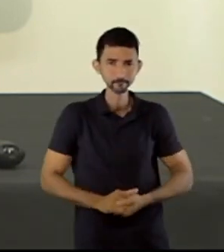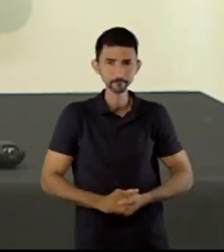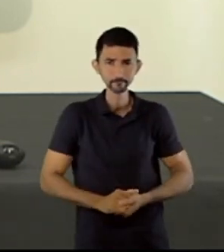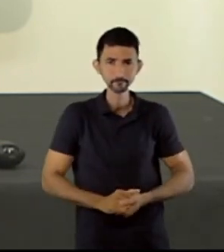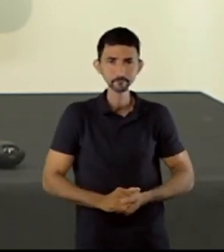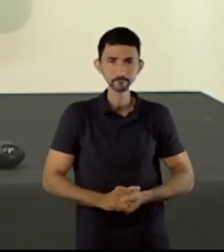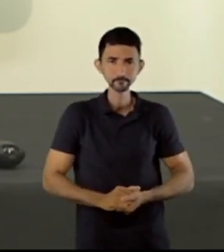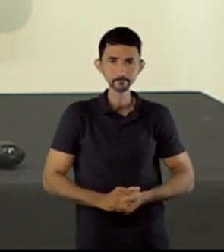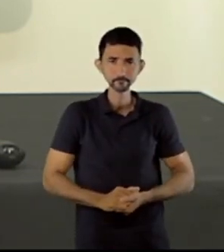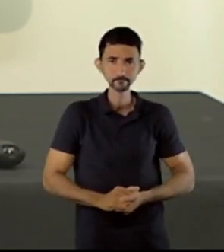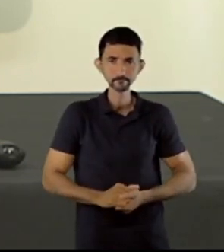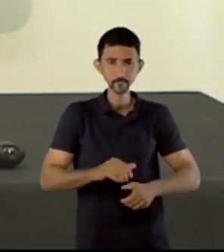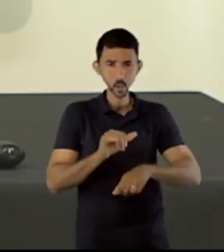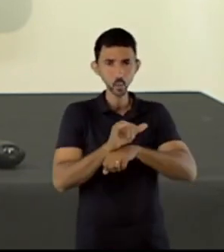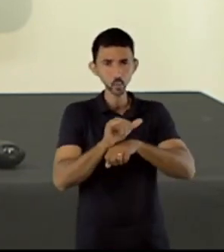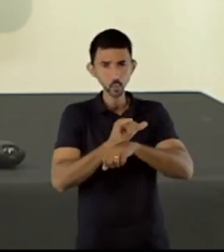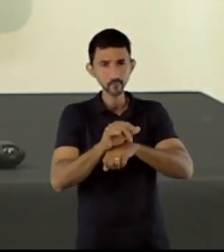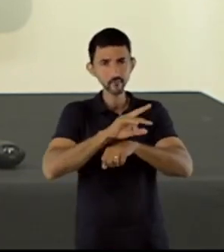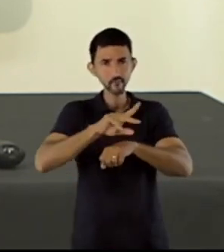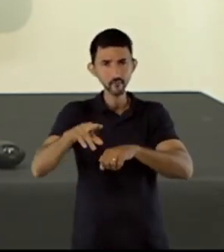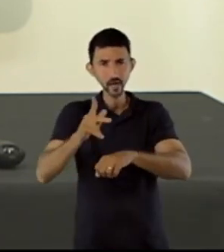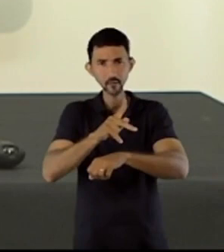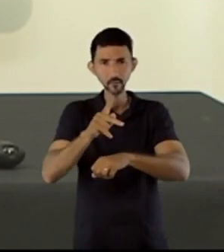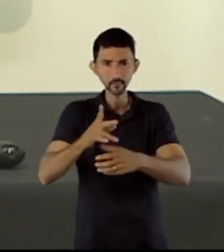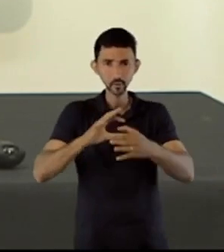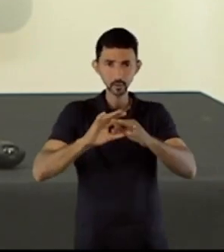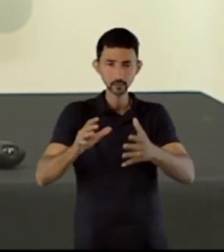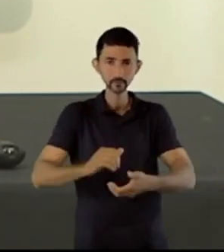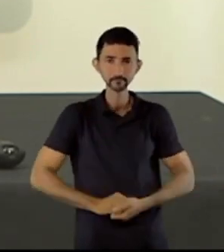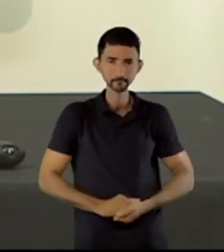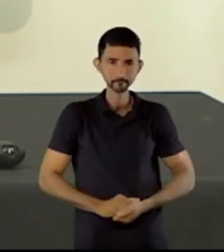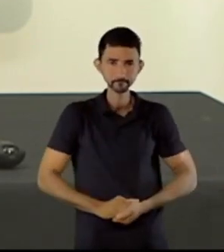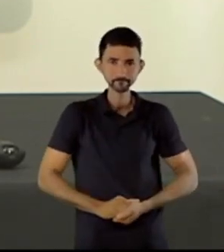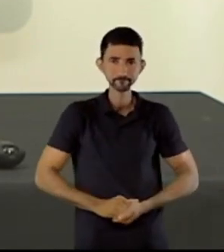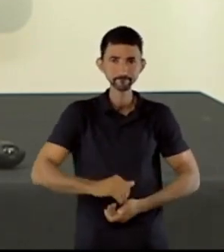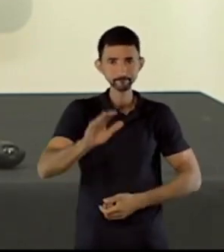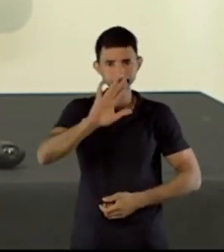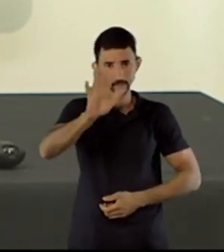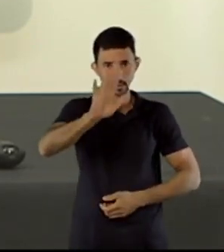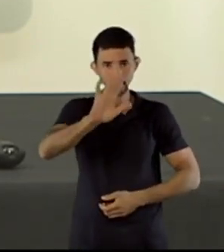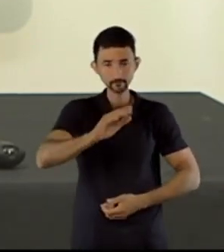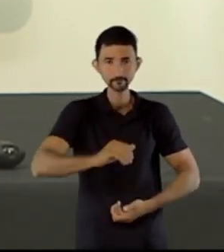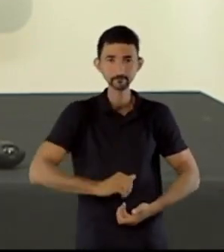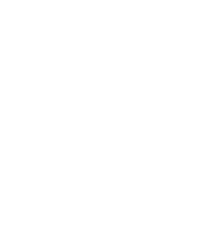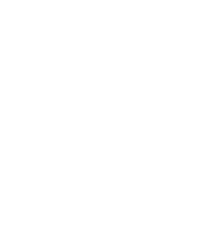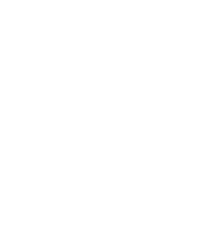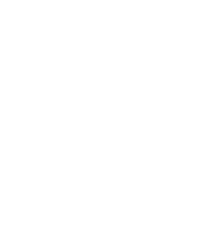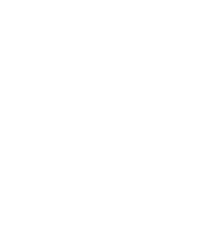Educa Belém. Estamos lá, vários professores à sua disposição. E é isso, gente. Tchau, tchau.